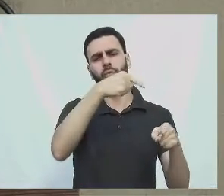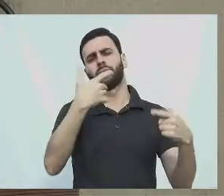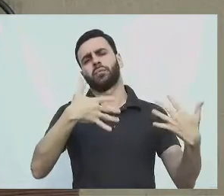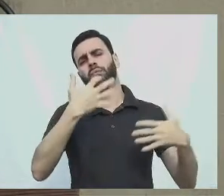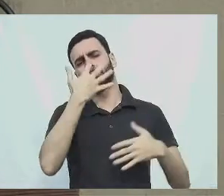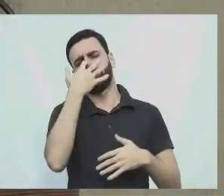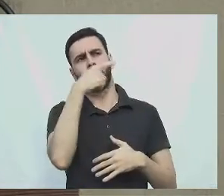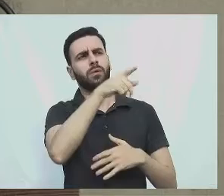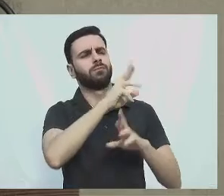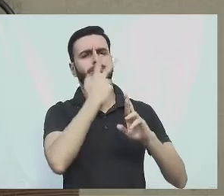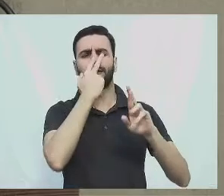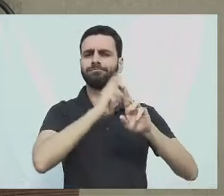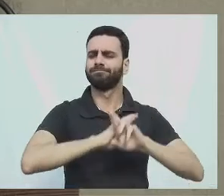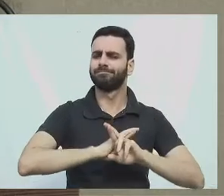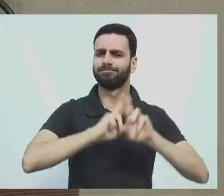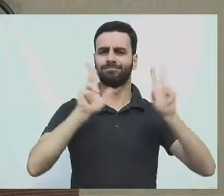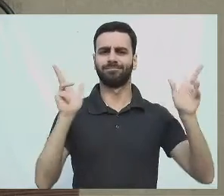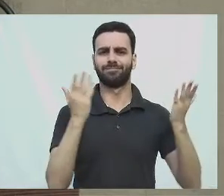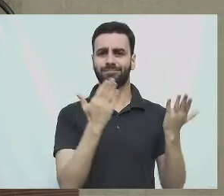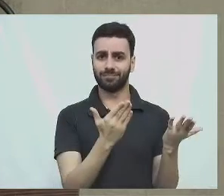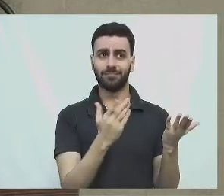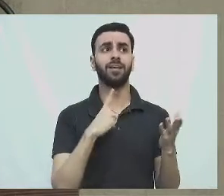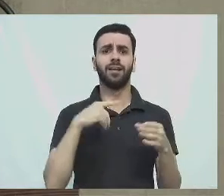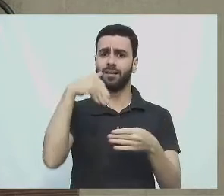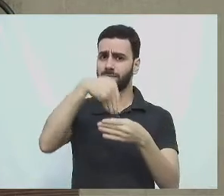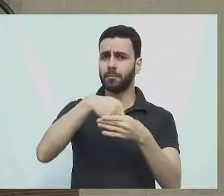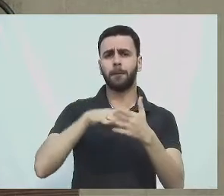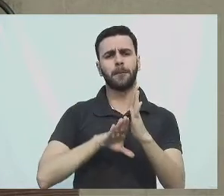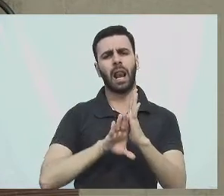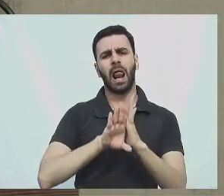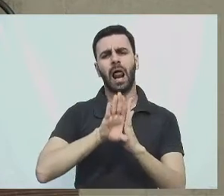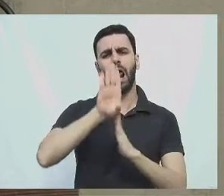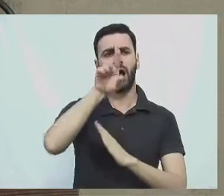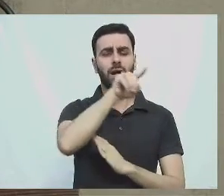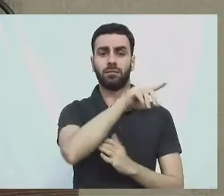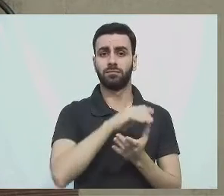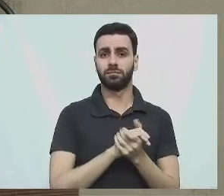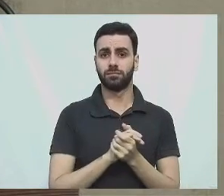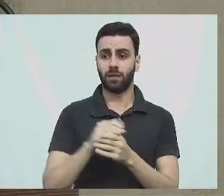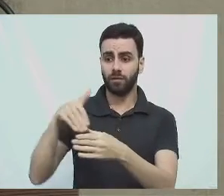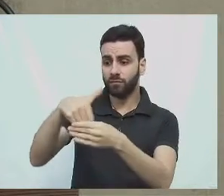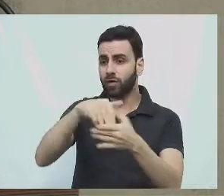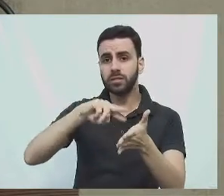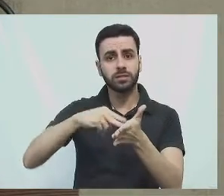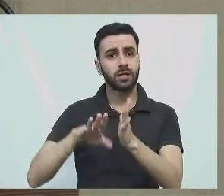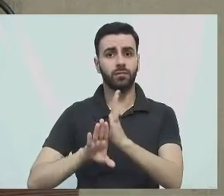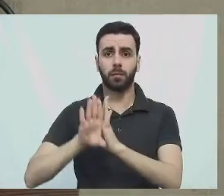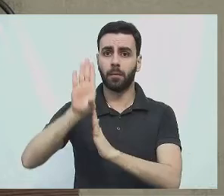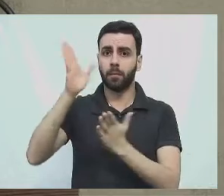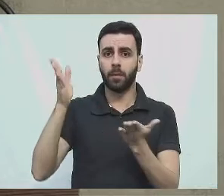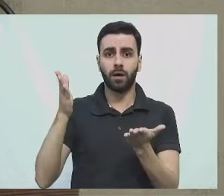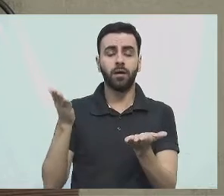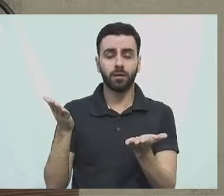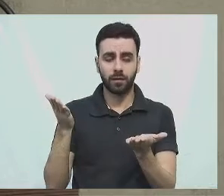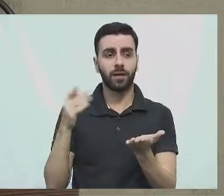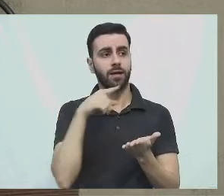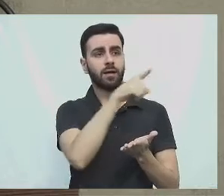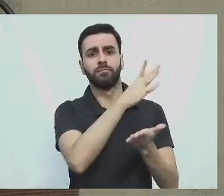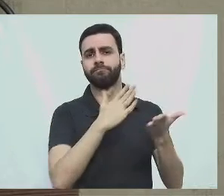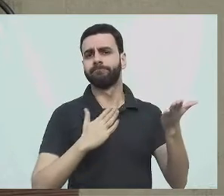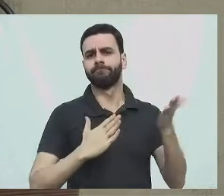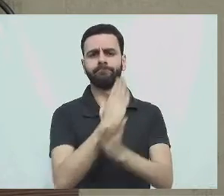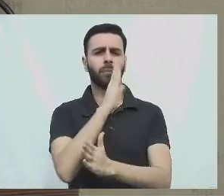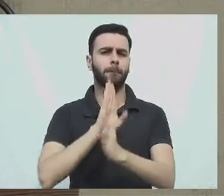é diferenciado, tem muito voto, muito voto. Eleição é voto. E aí Raimundo Violeira deu um